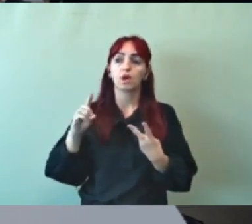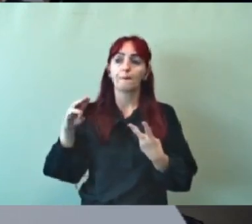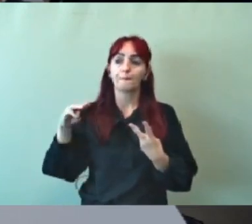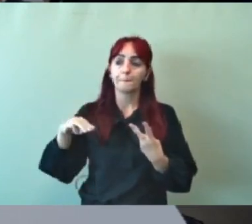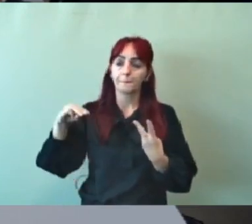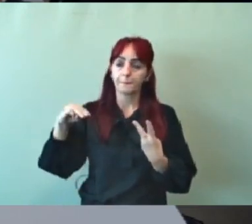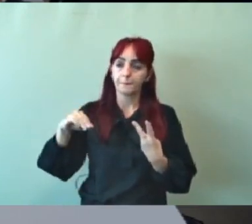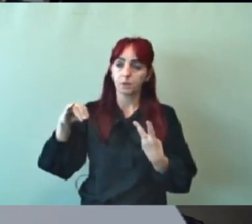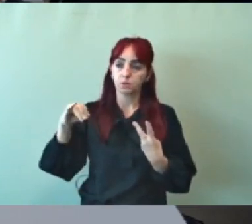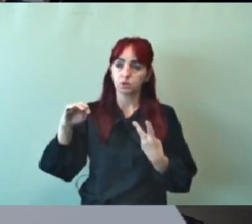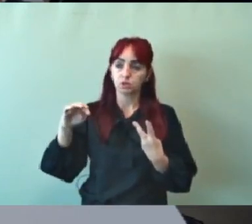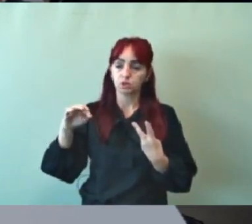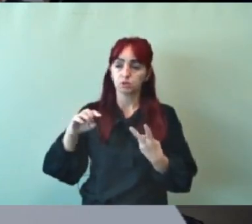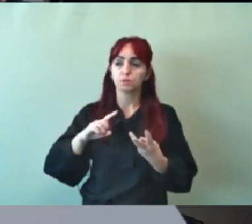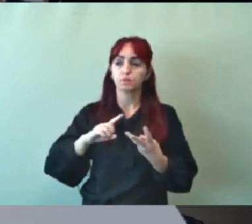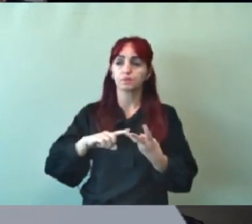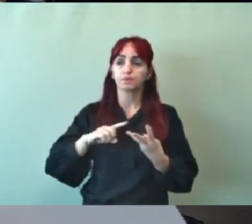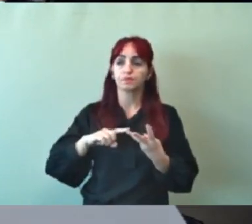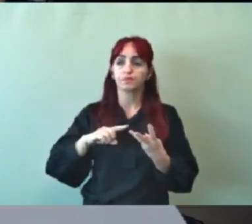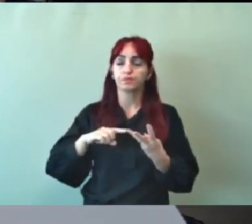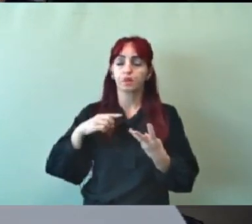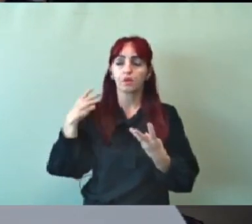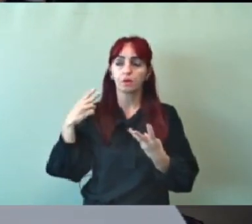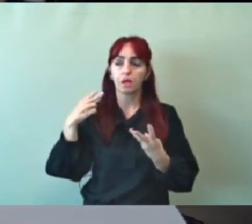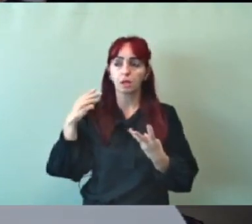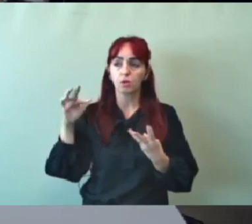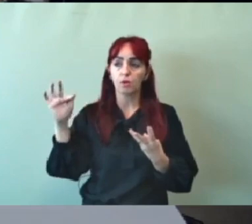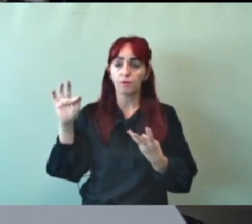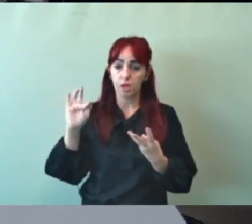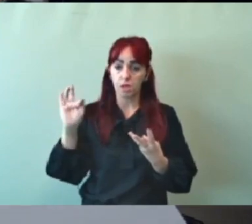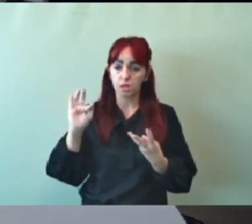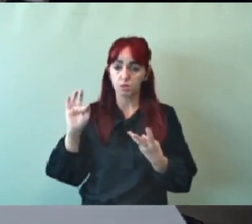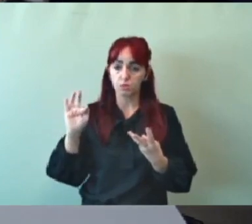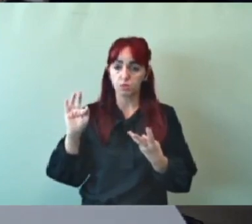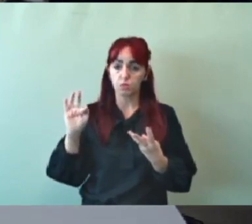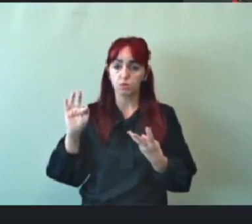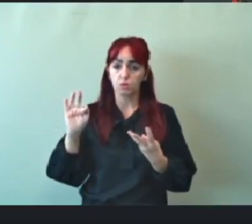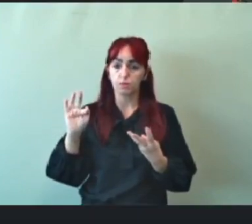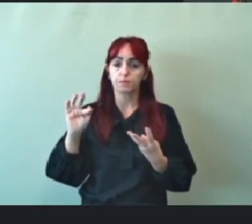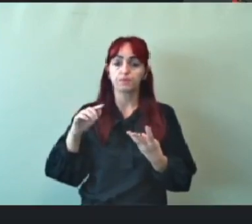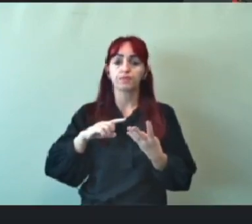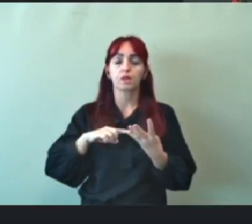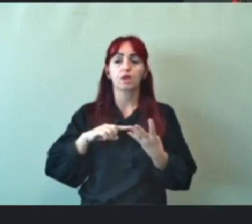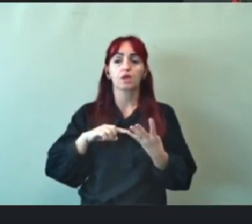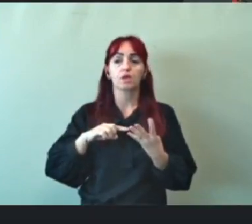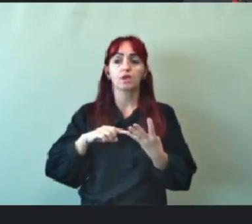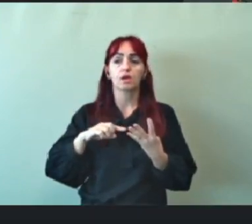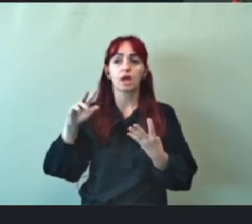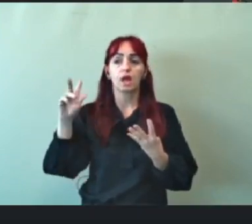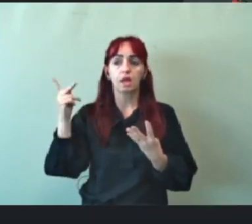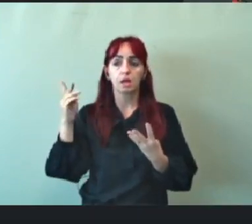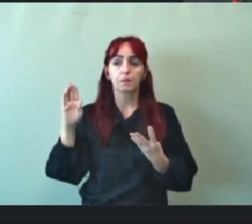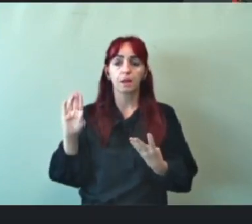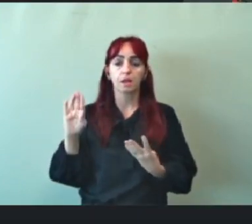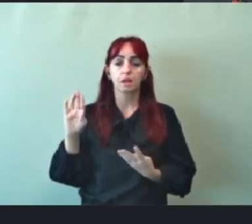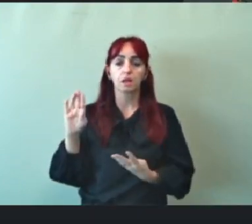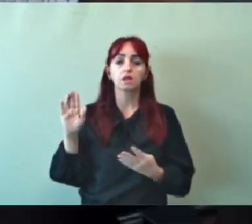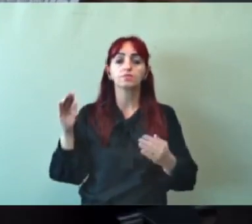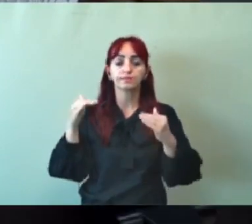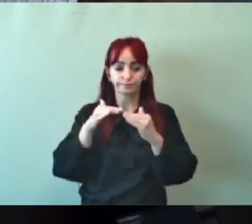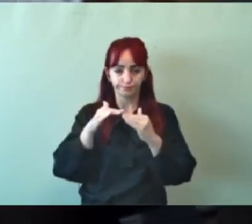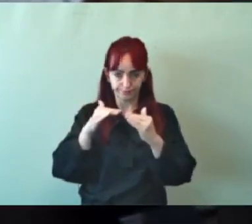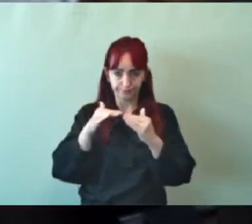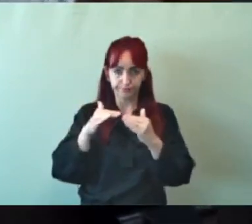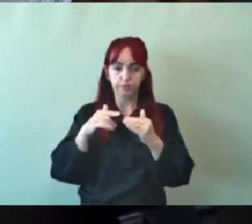acordo. Como voto o vereador Fernando Luiz. De acordo. Como voto o vereador Henrique Braga. De acordo. Eu